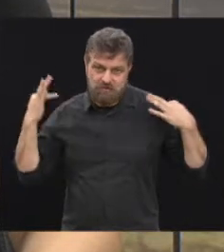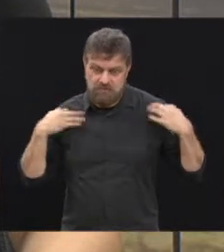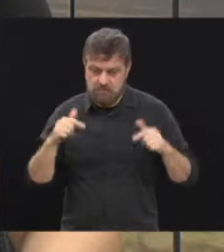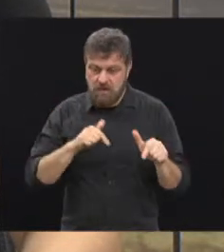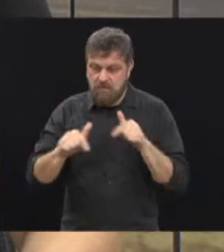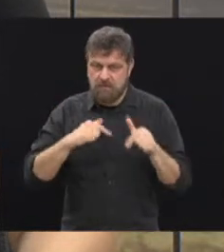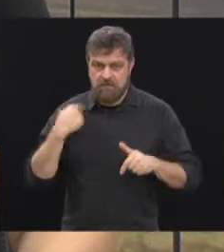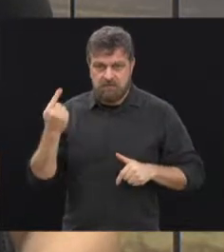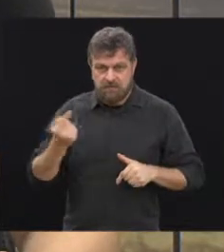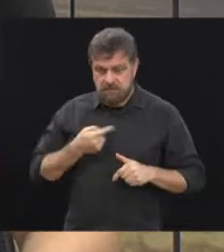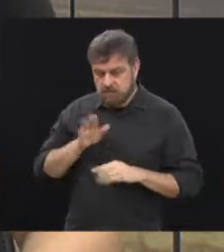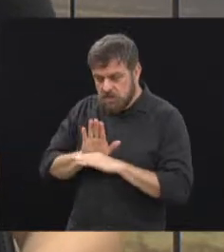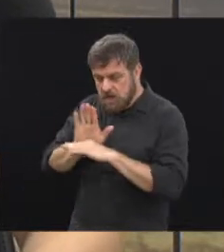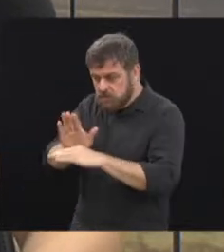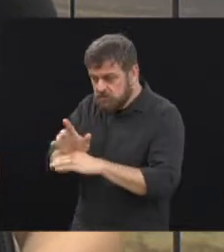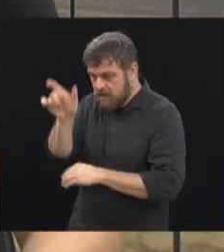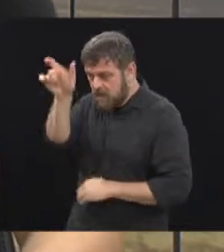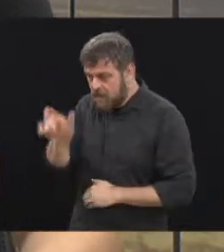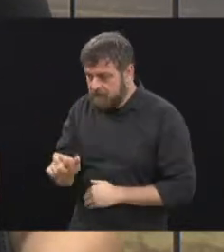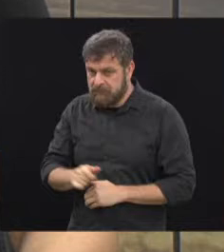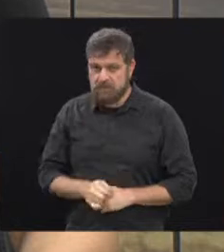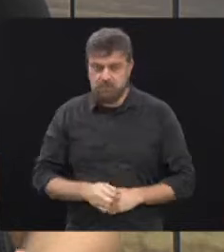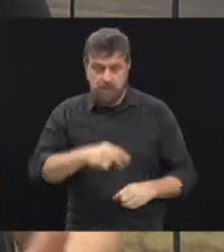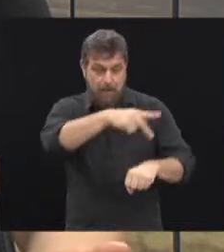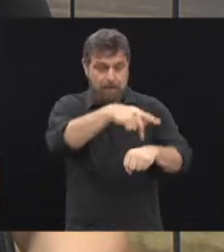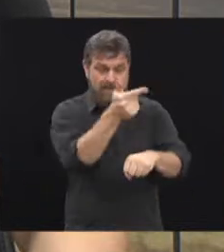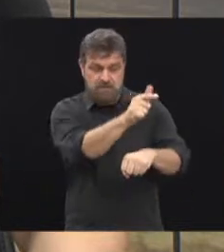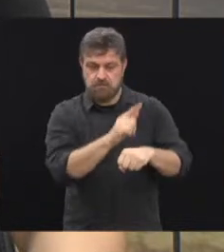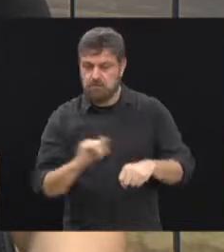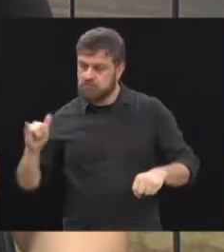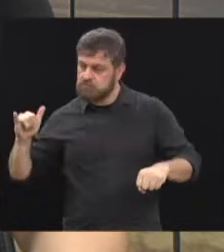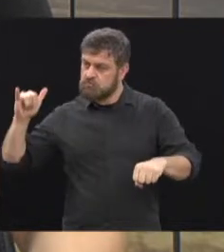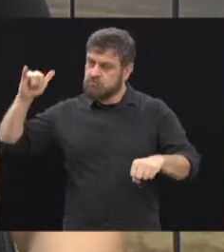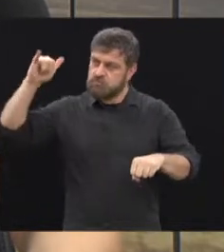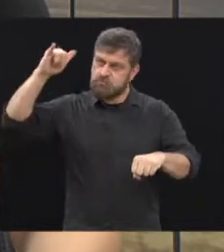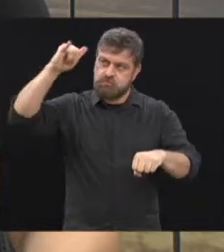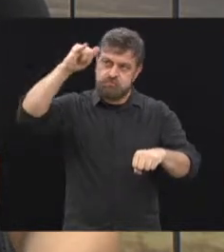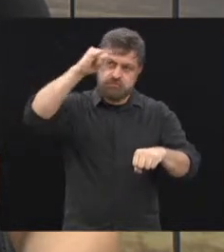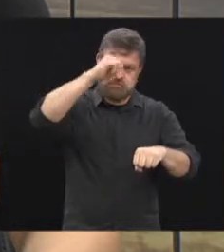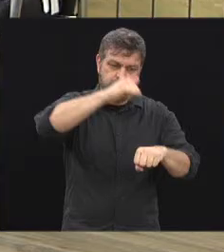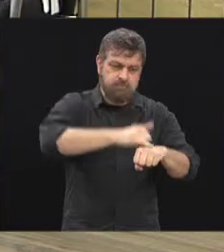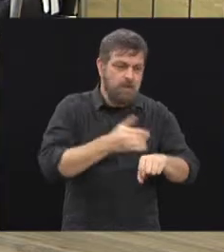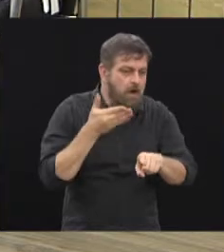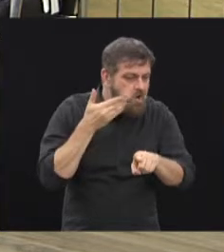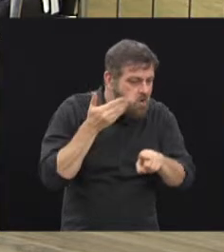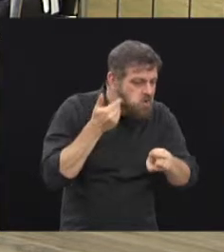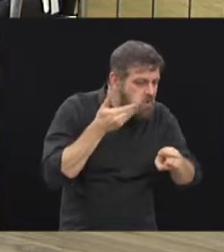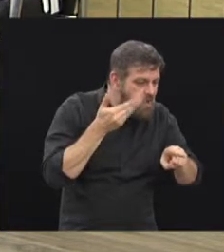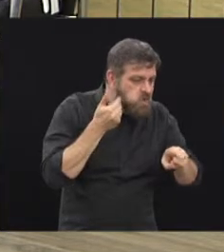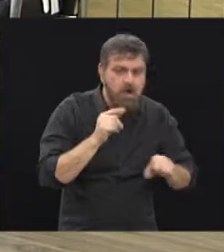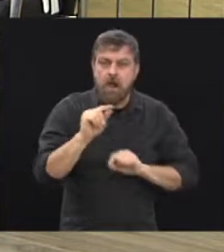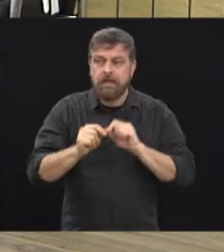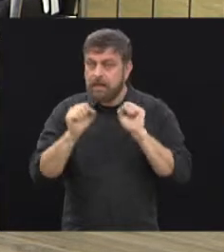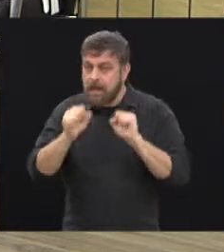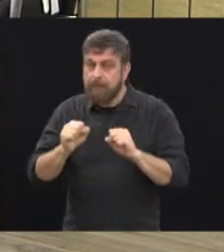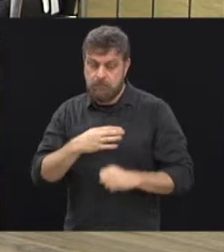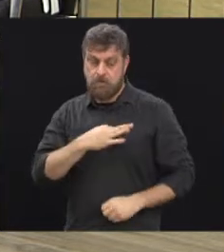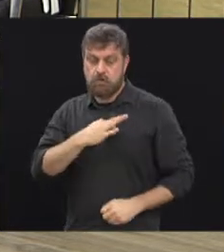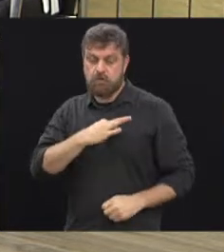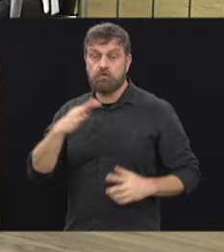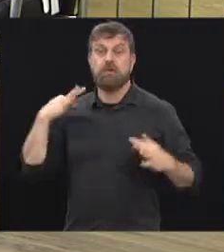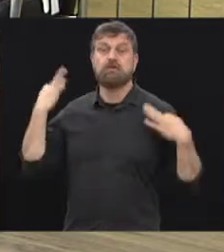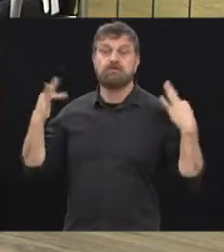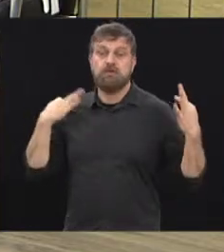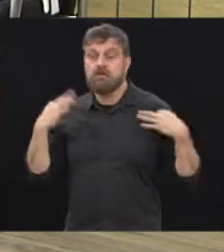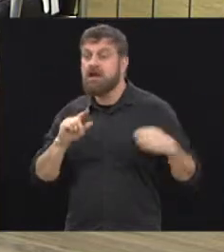oferecer para a pessoa que vai sair do Brasil até do outro lado do mundo e ela poder ver tudo que ela pode ver no país, né? Quem pode fazer o volunturismo? Quem pode